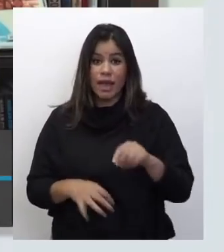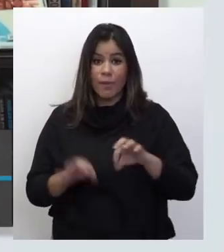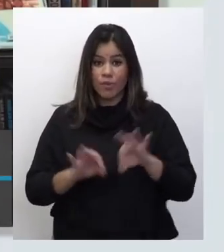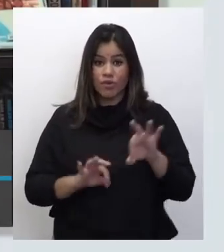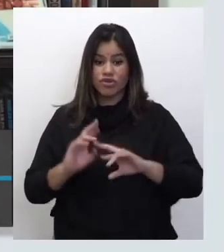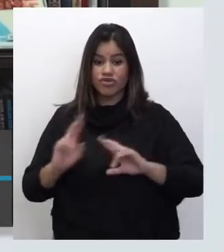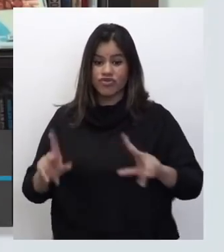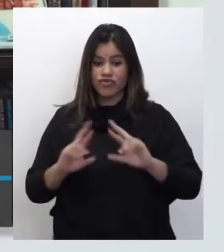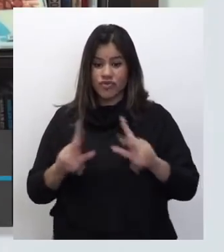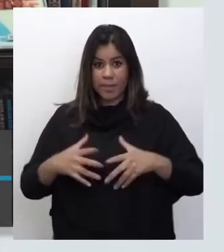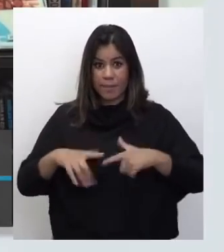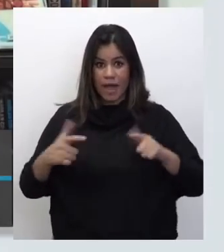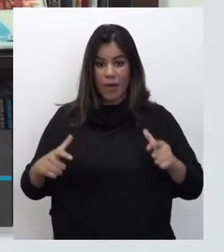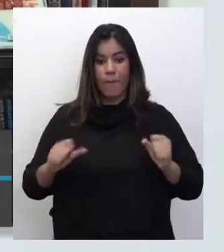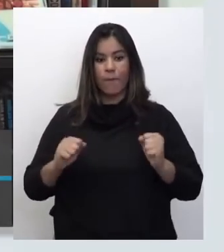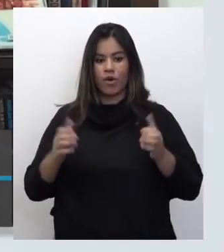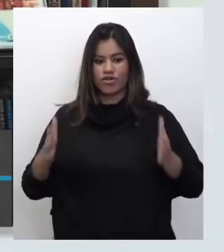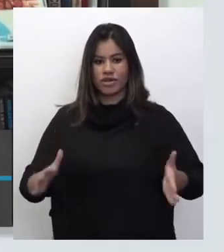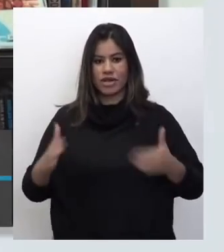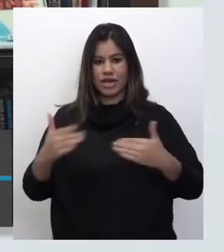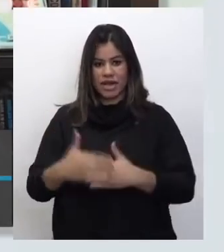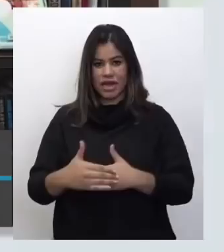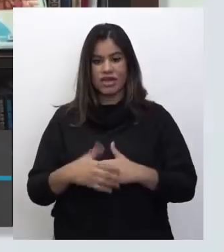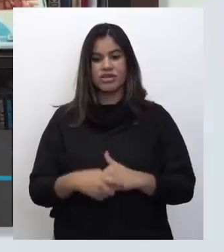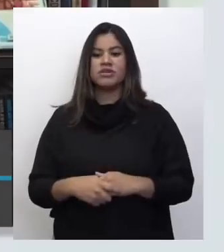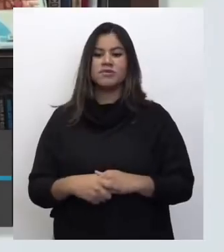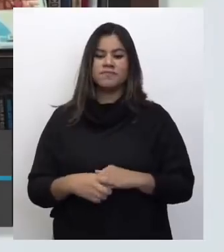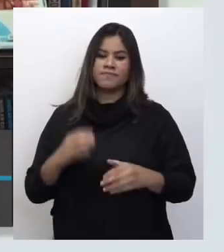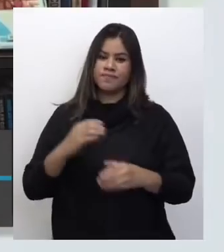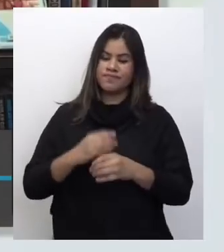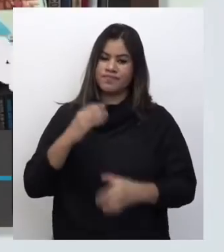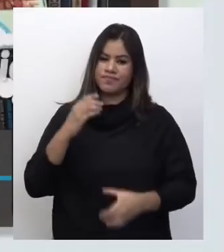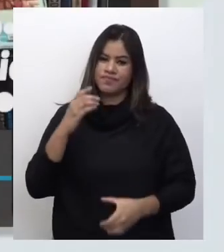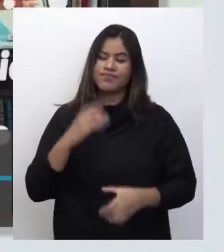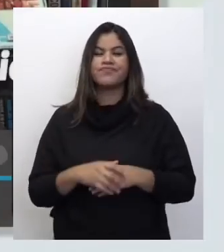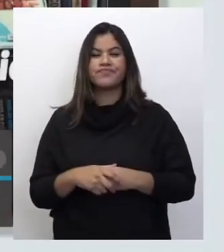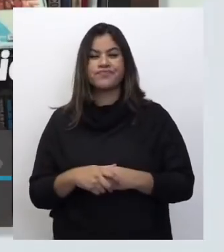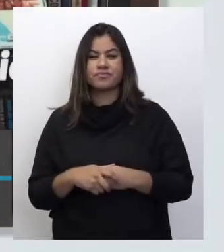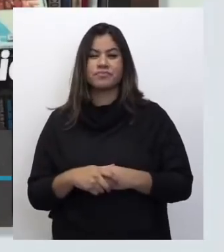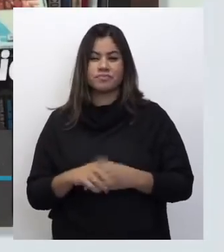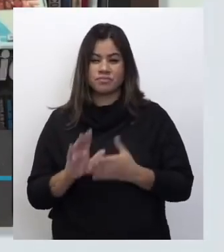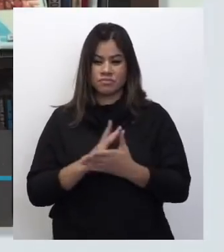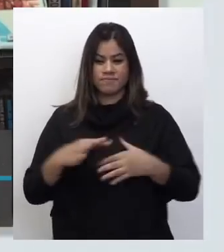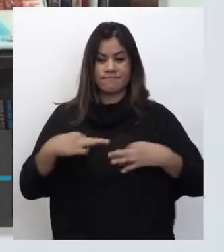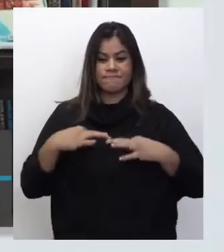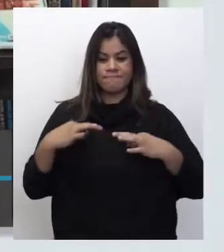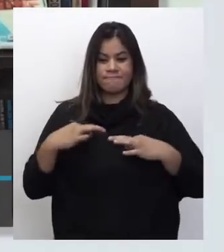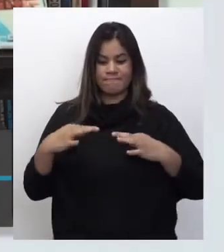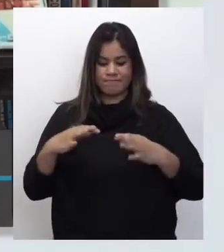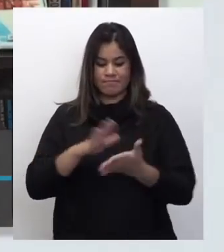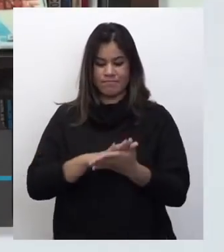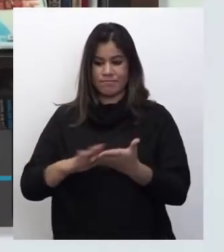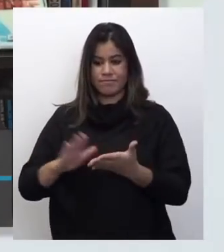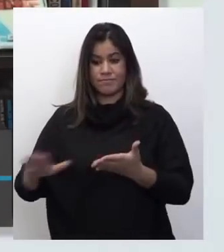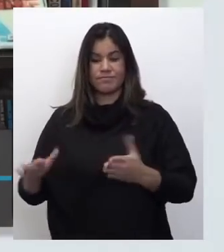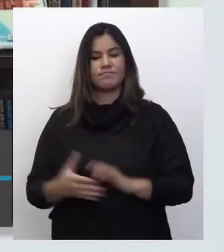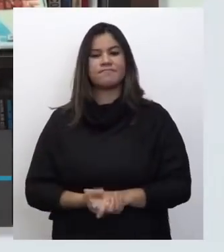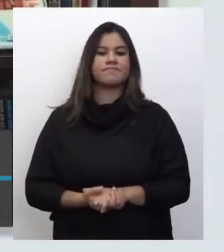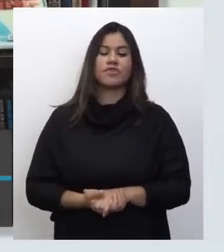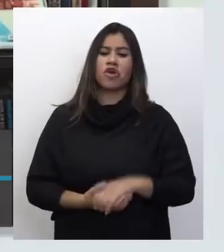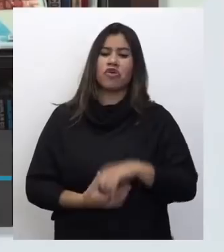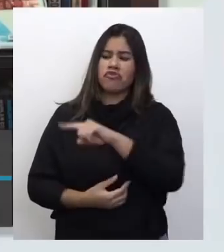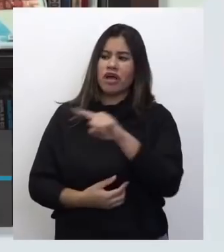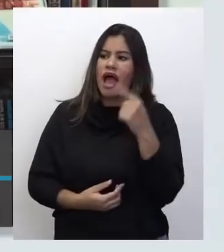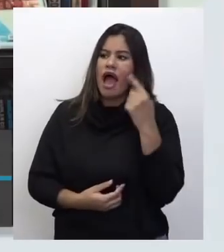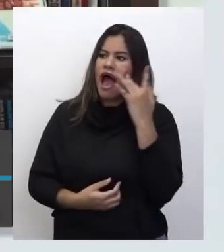de papelão, sucatas diversas, garrafa PET e até alguns tecidos. Tudo que acharem interessante, que vocês